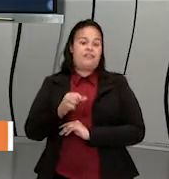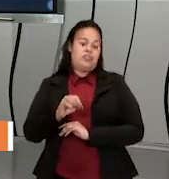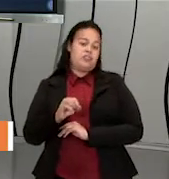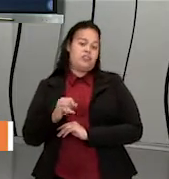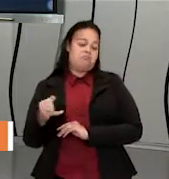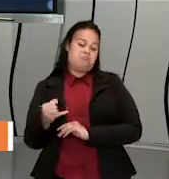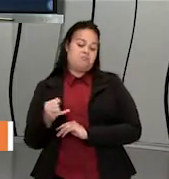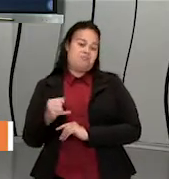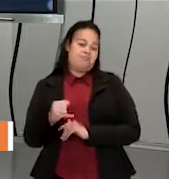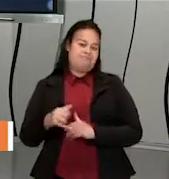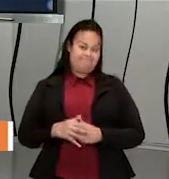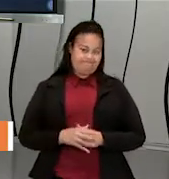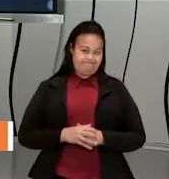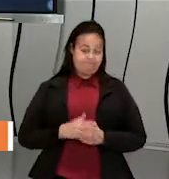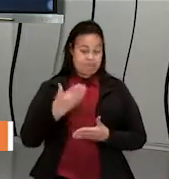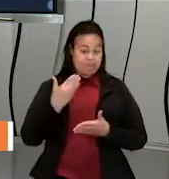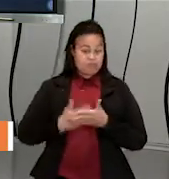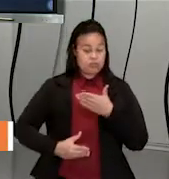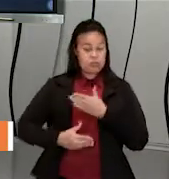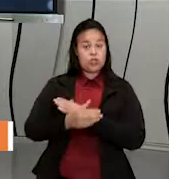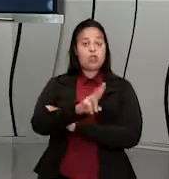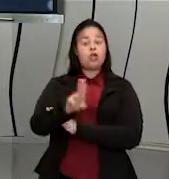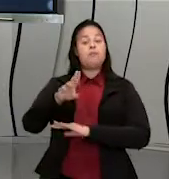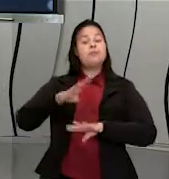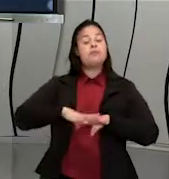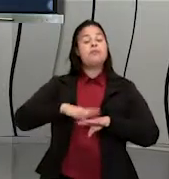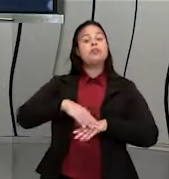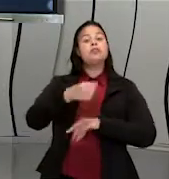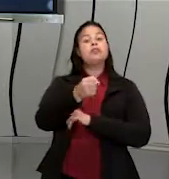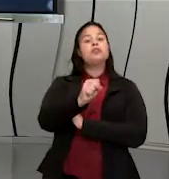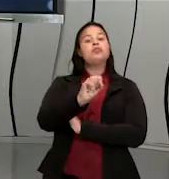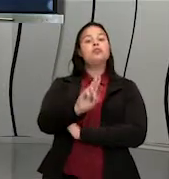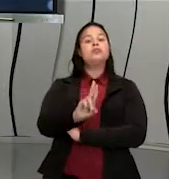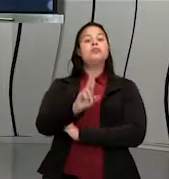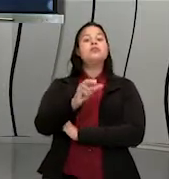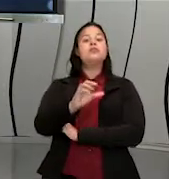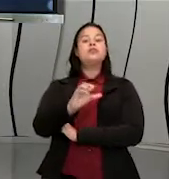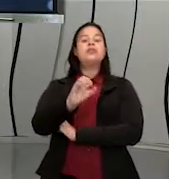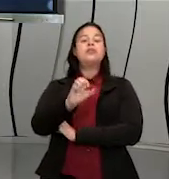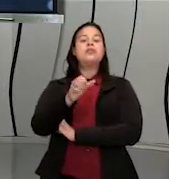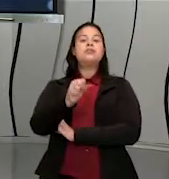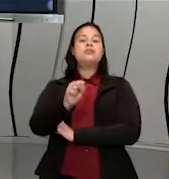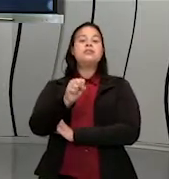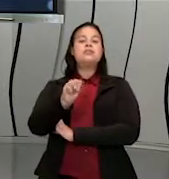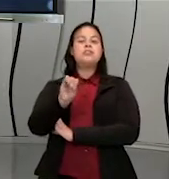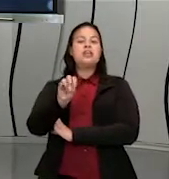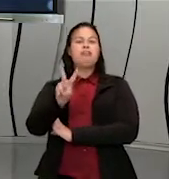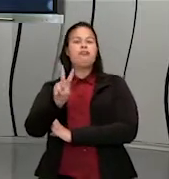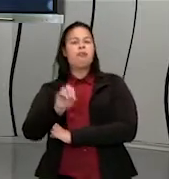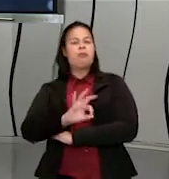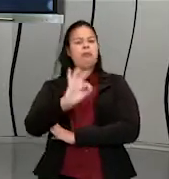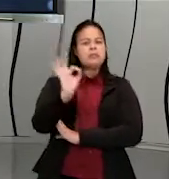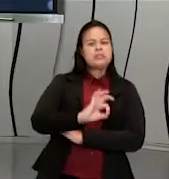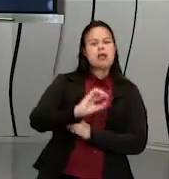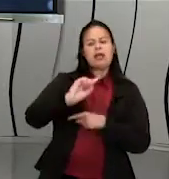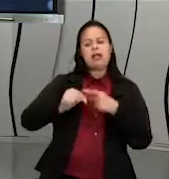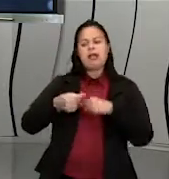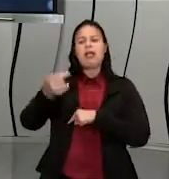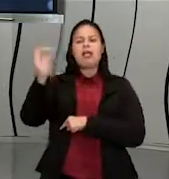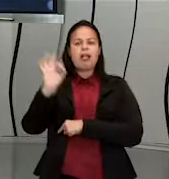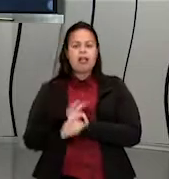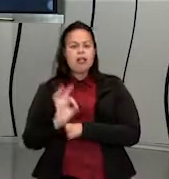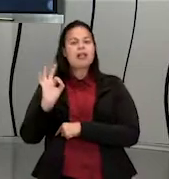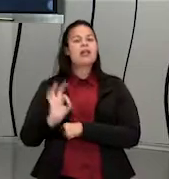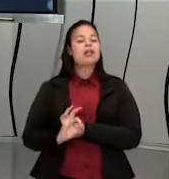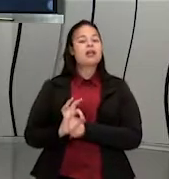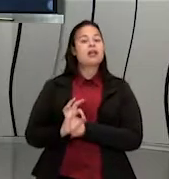tá vendo? Então descontos sucessivos, essa coisa de fazer uma porcentagem, depois a outra, é em cima do